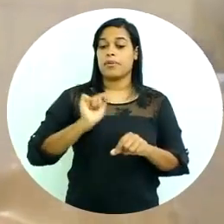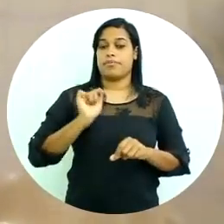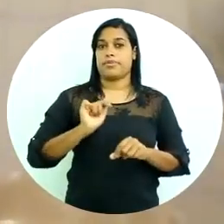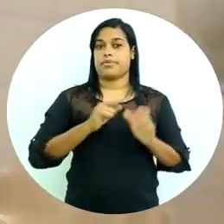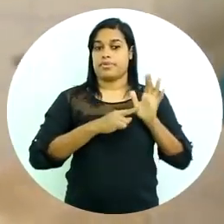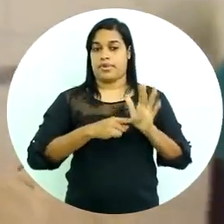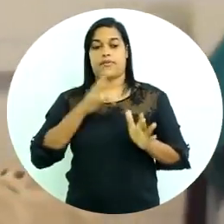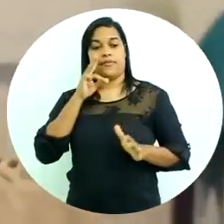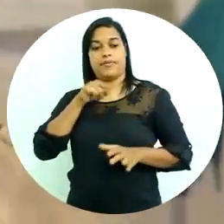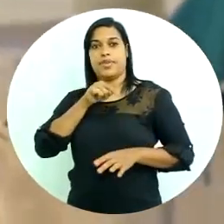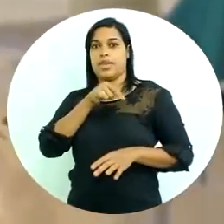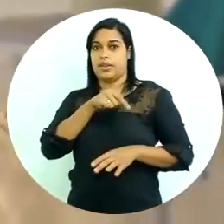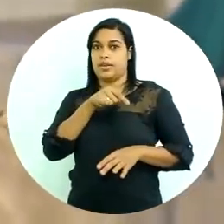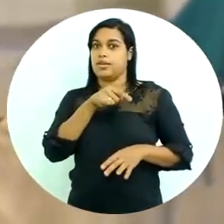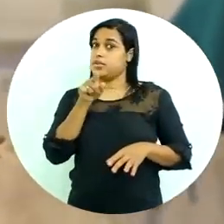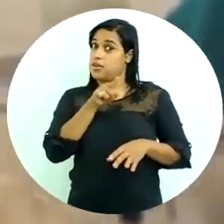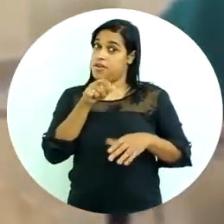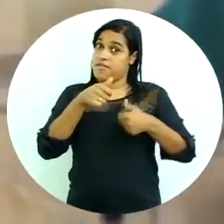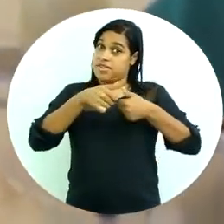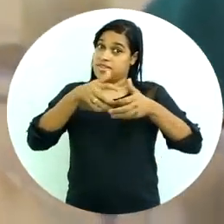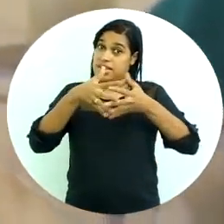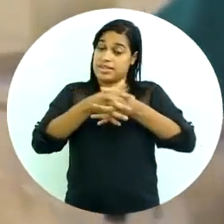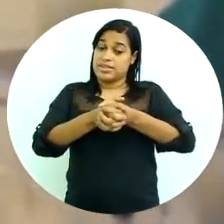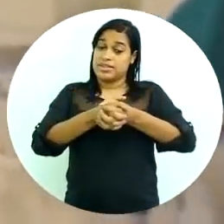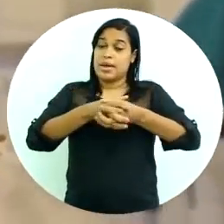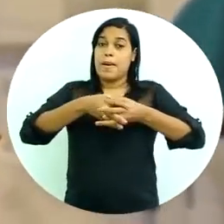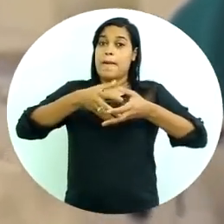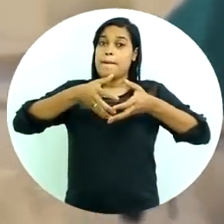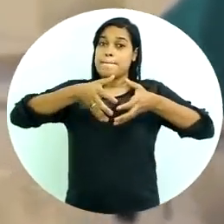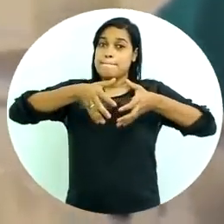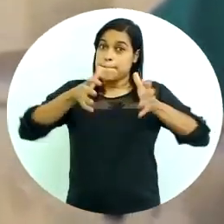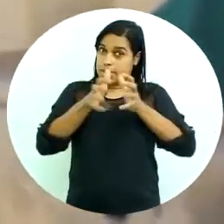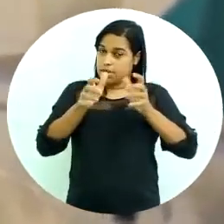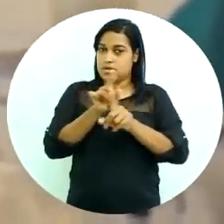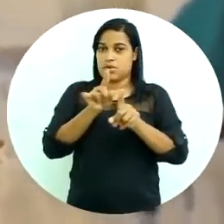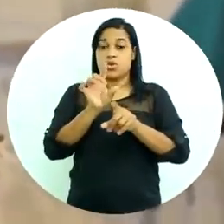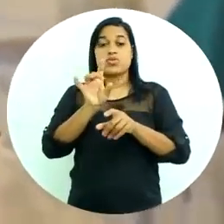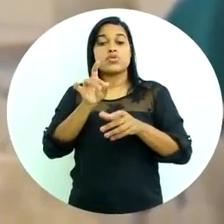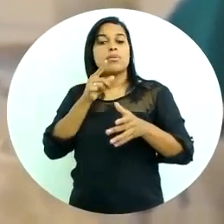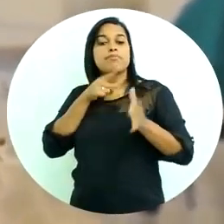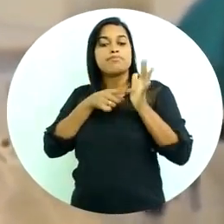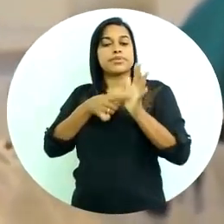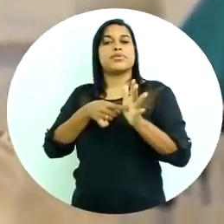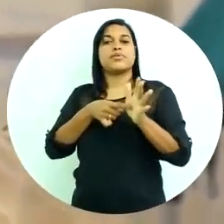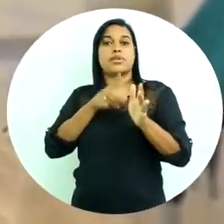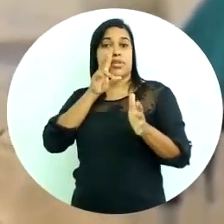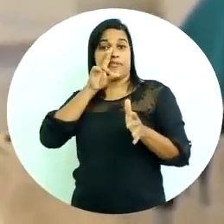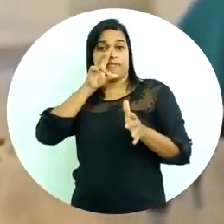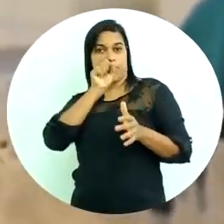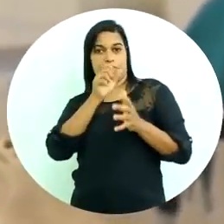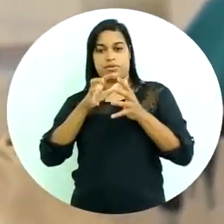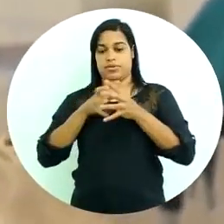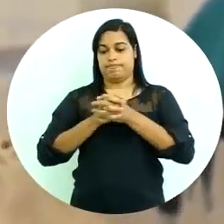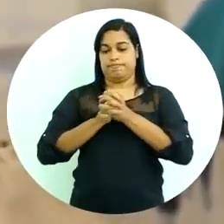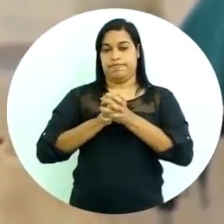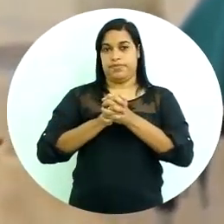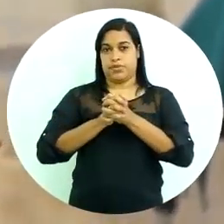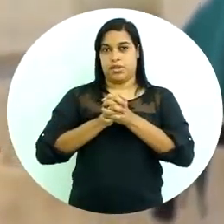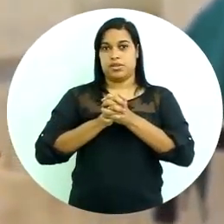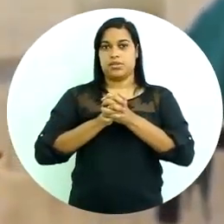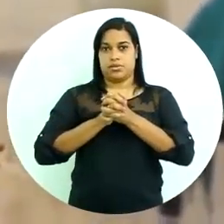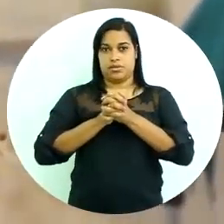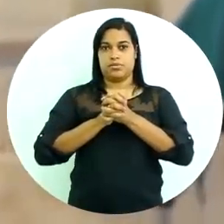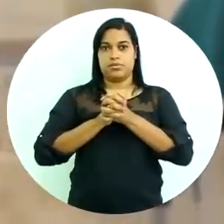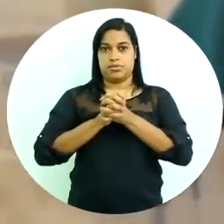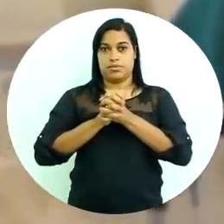Tá? A gente não vai fazer essa pressão somente colocando dessa forma a força no braço. Não é assim. A gente